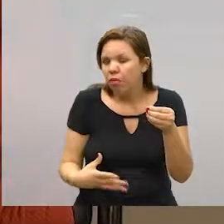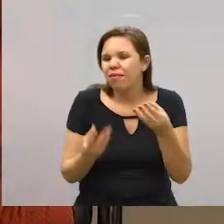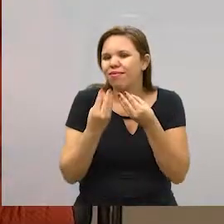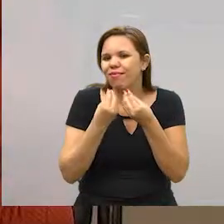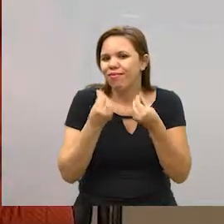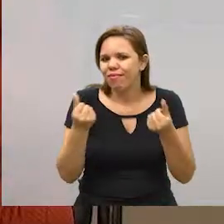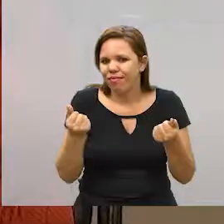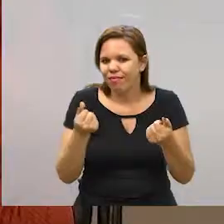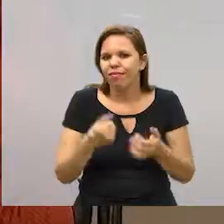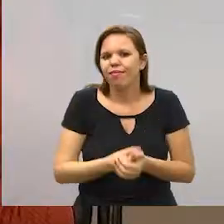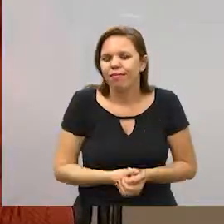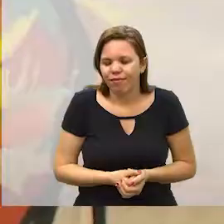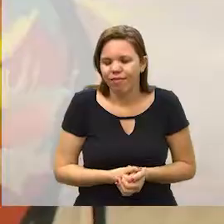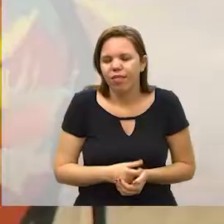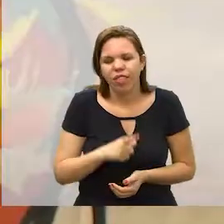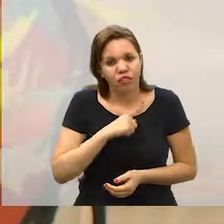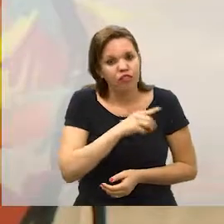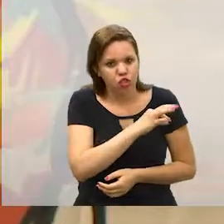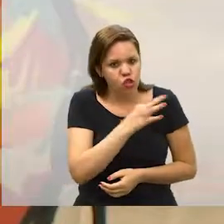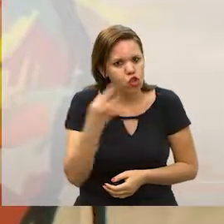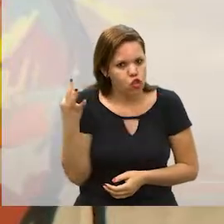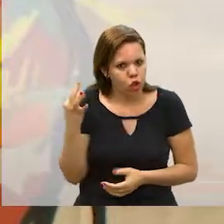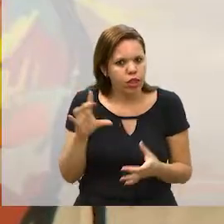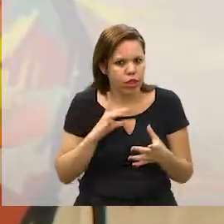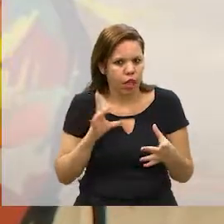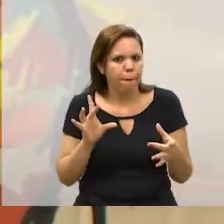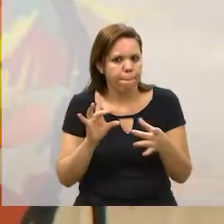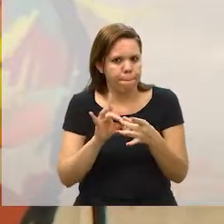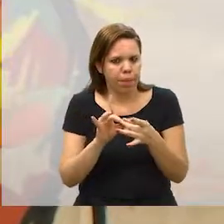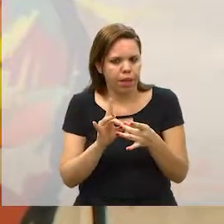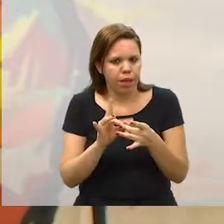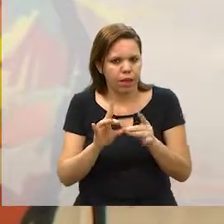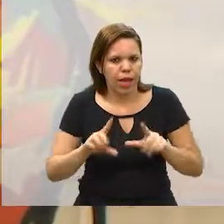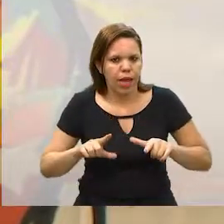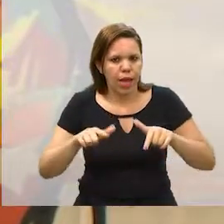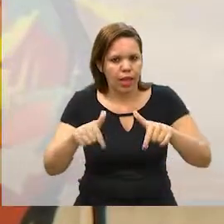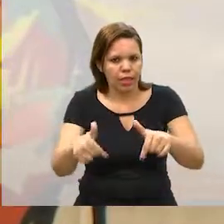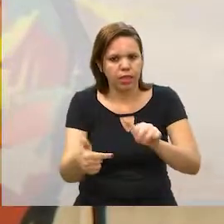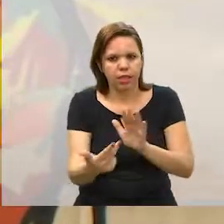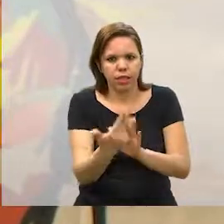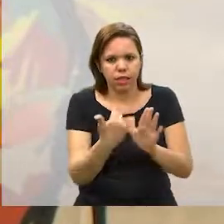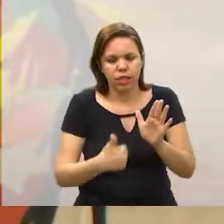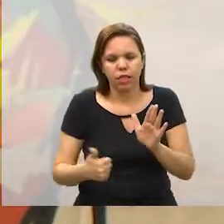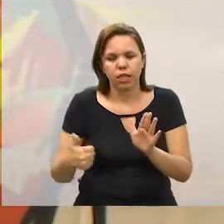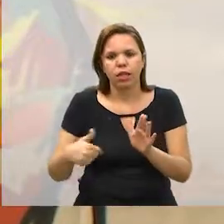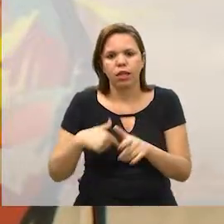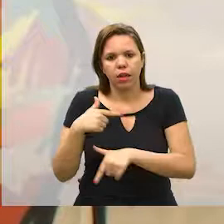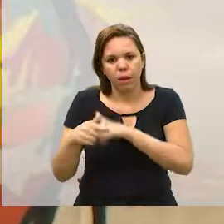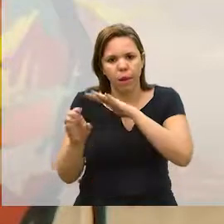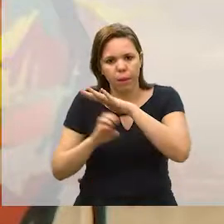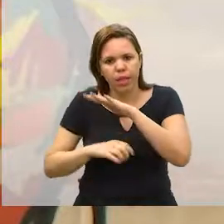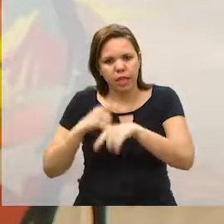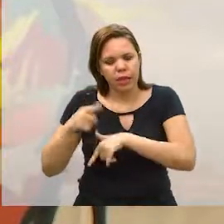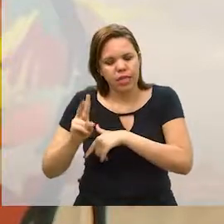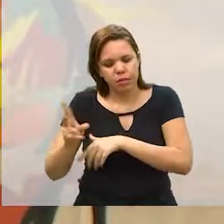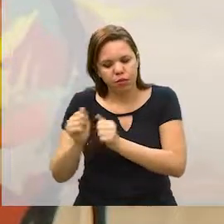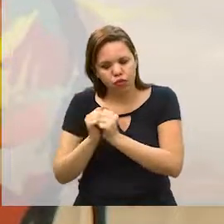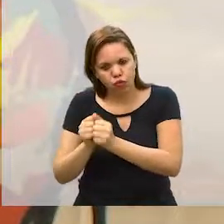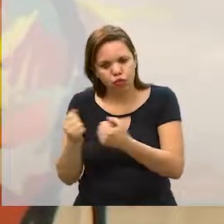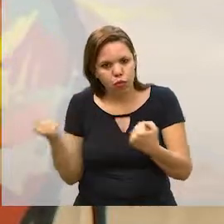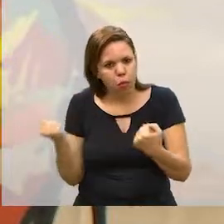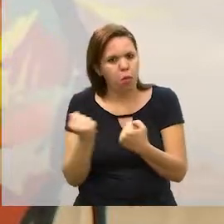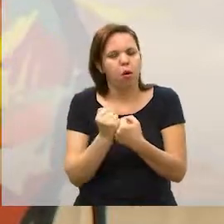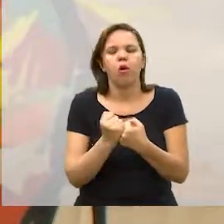conteúdo, com qualidade. Então eu tive a sorte de ter um parceiro, que é a Sound Design, que é a produtora que eu trabalhei desde sempre,